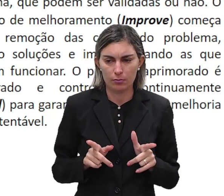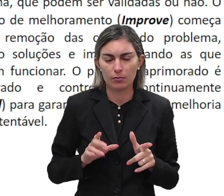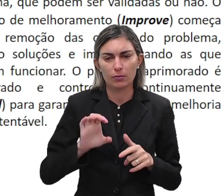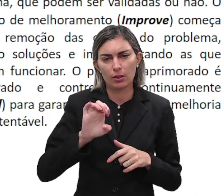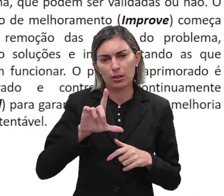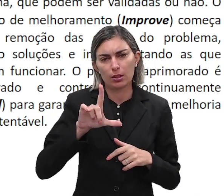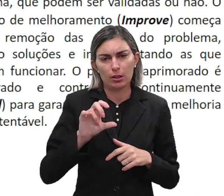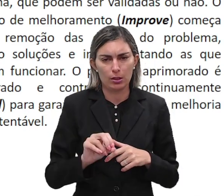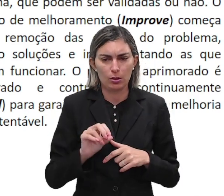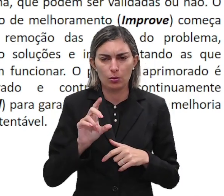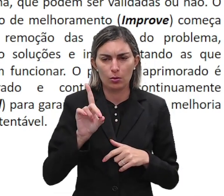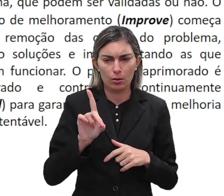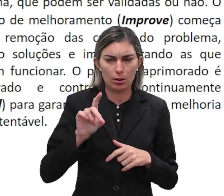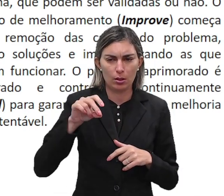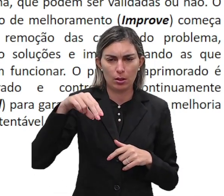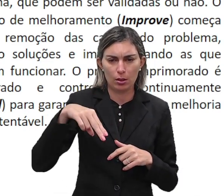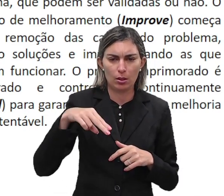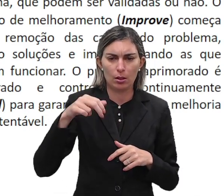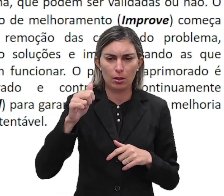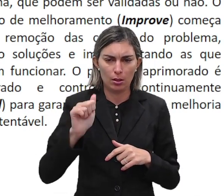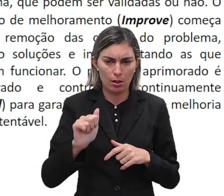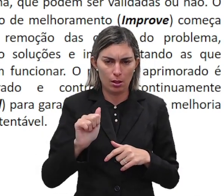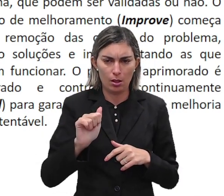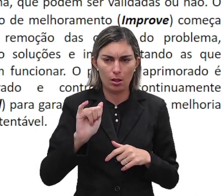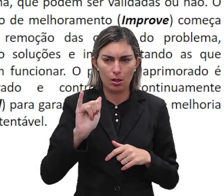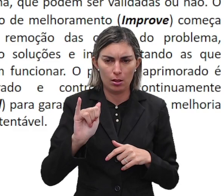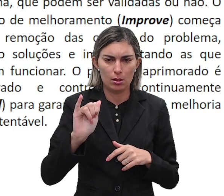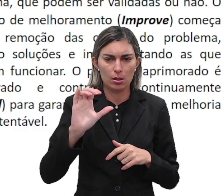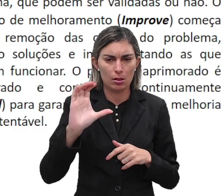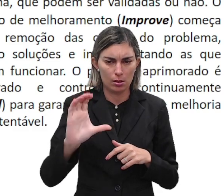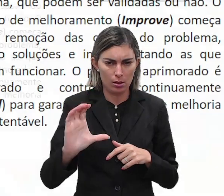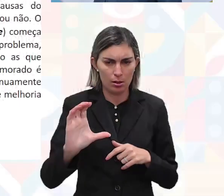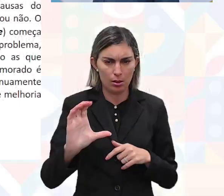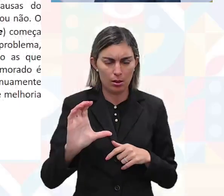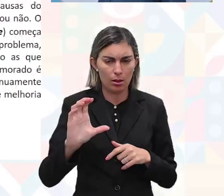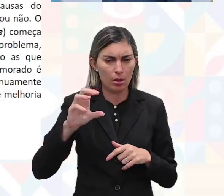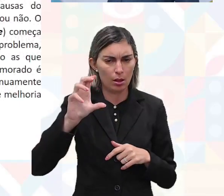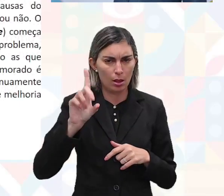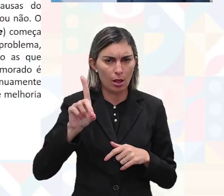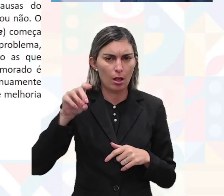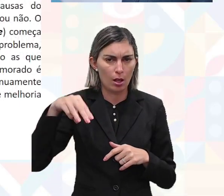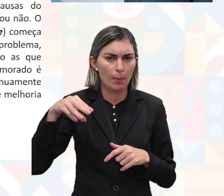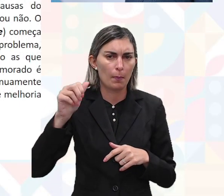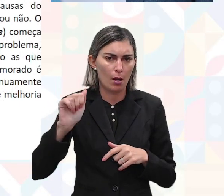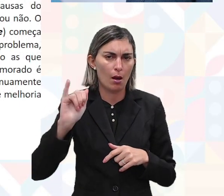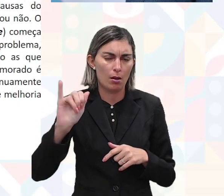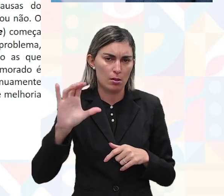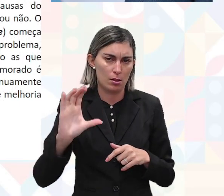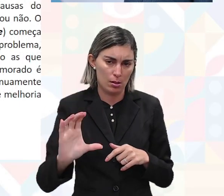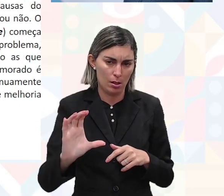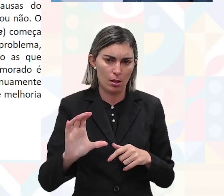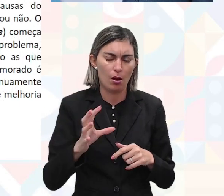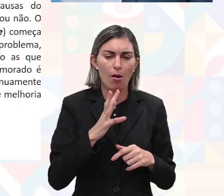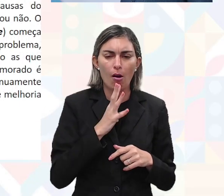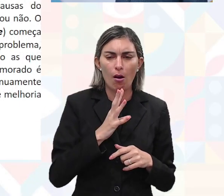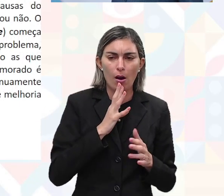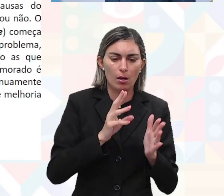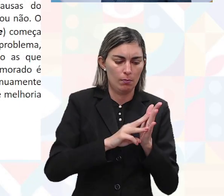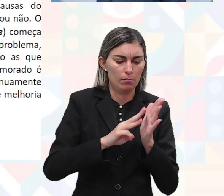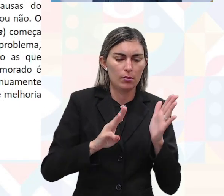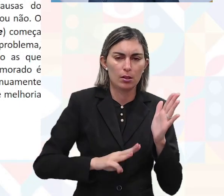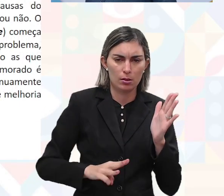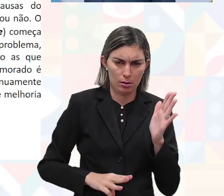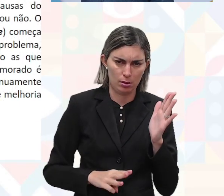ciclo DMAIC, DMAIC, muito conhecido na metodologia